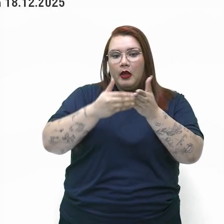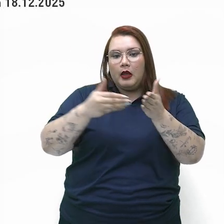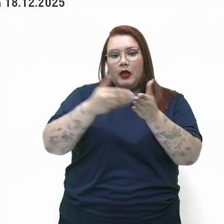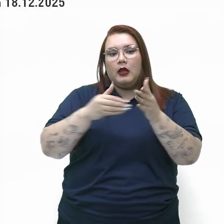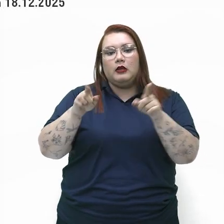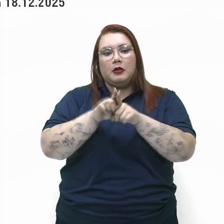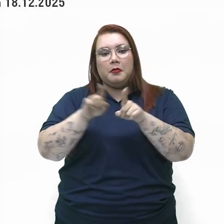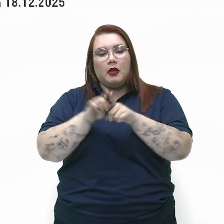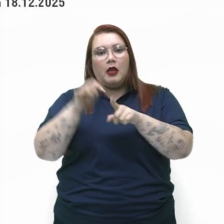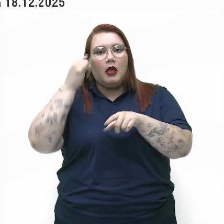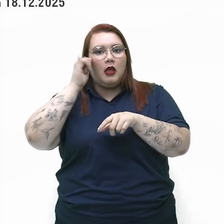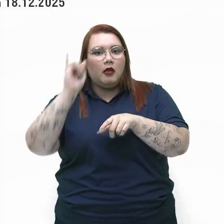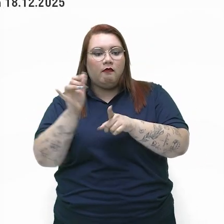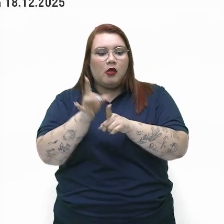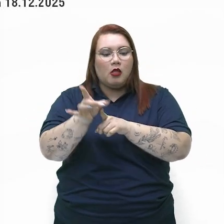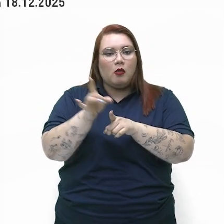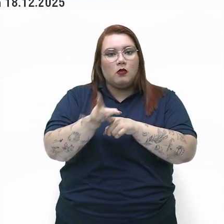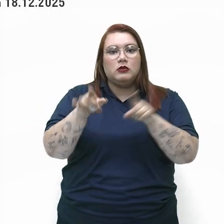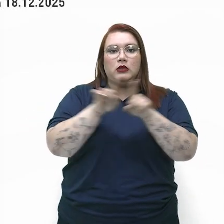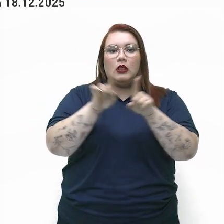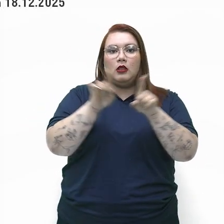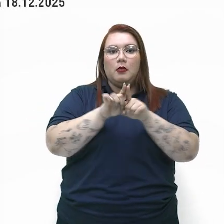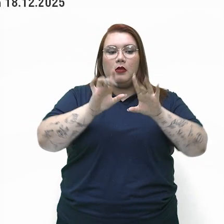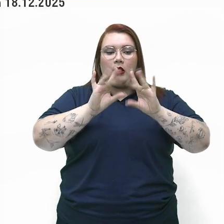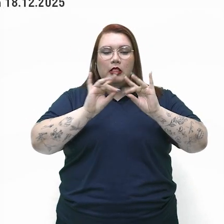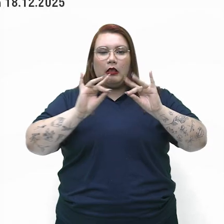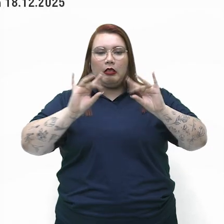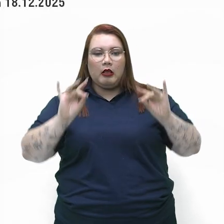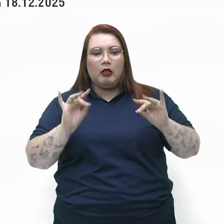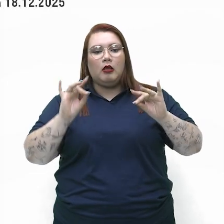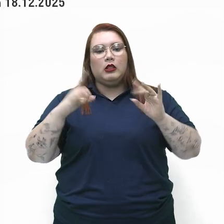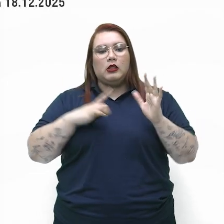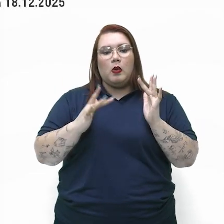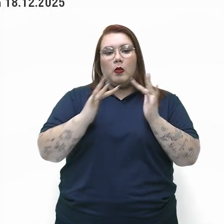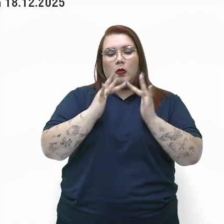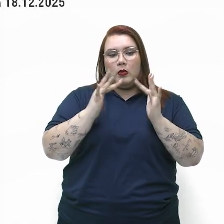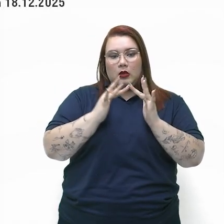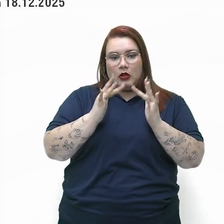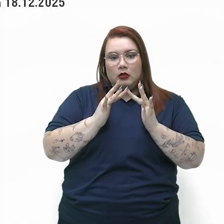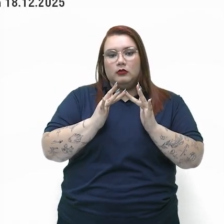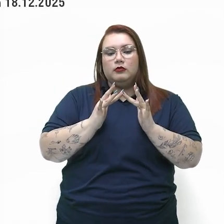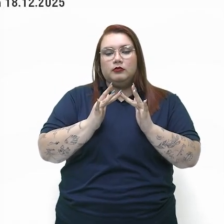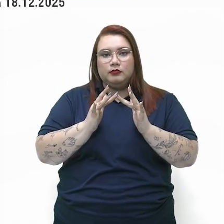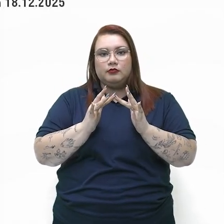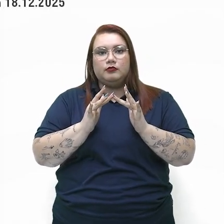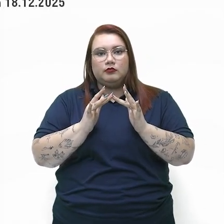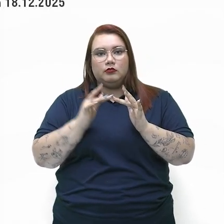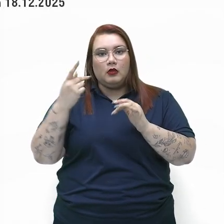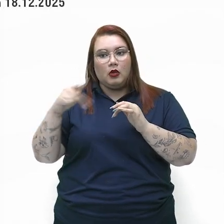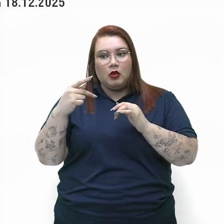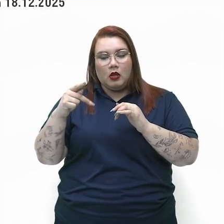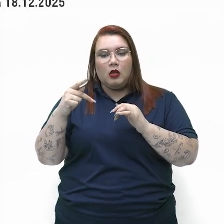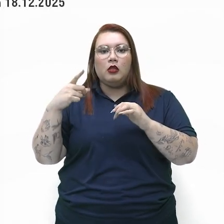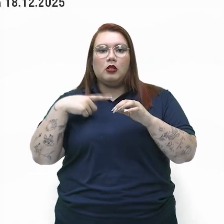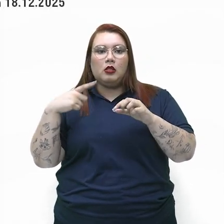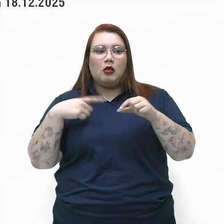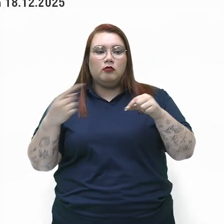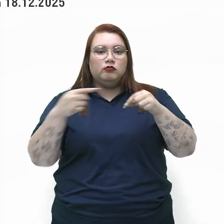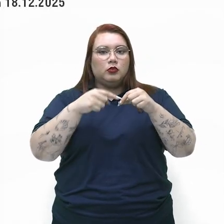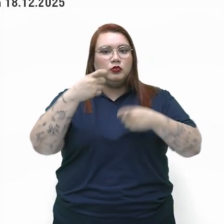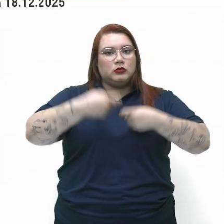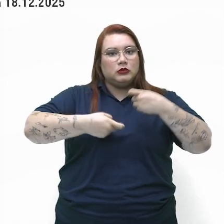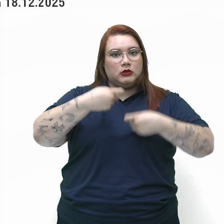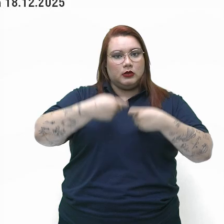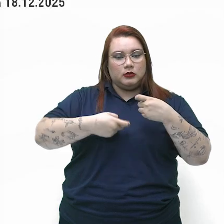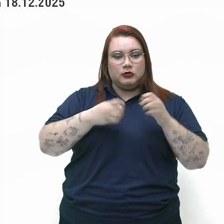como uma barreira impedindo o sêmen e outros fluidos, né, que entrem em contato um com o outro, né, dos indivíduos que estão